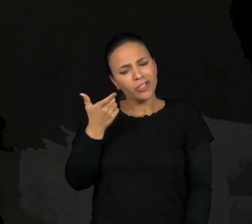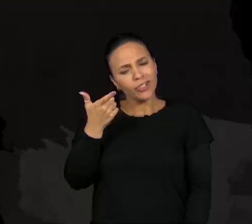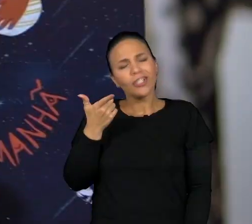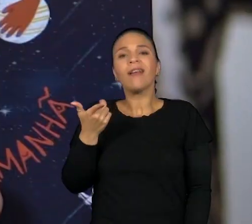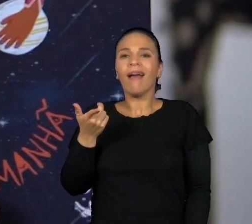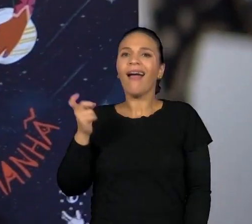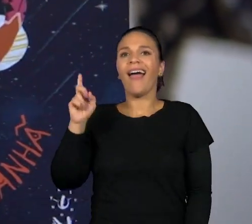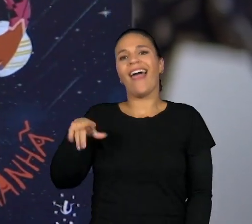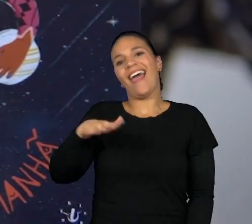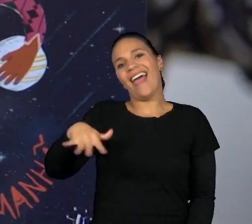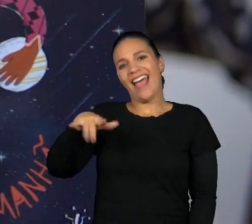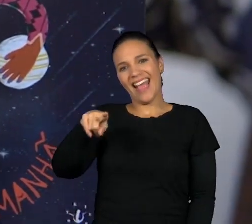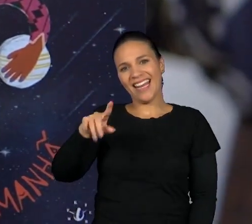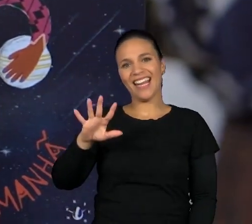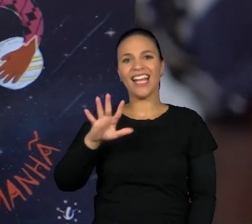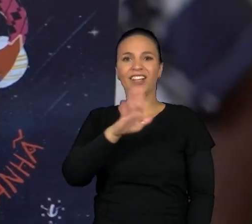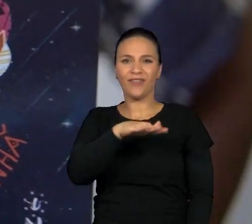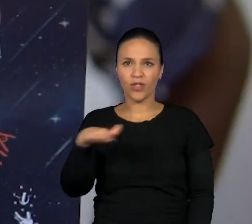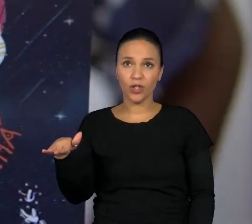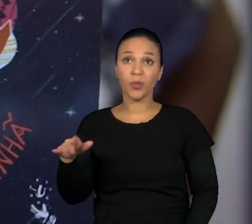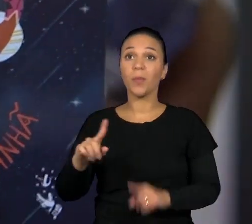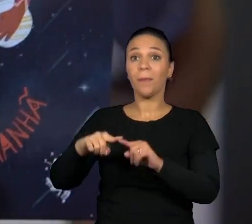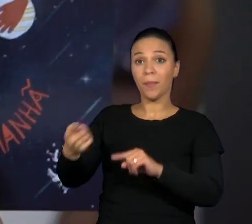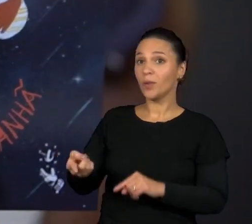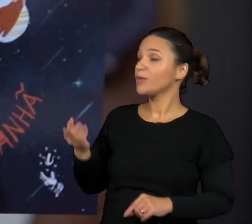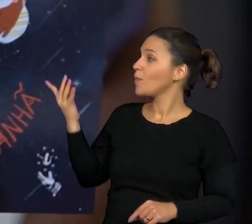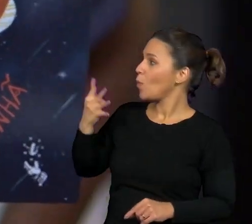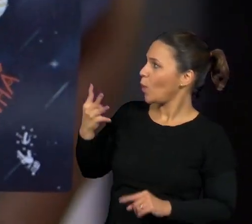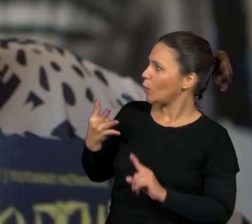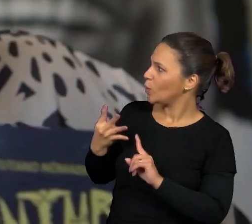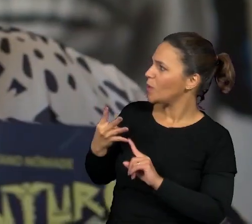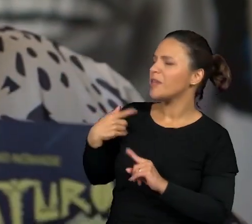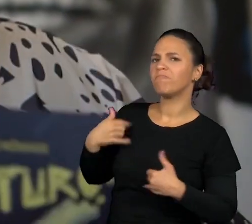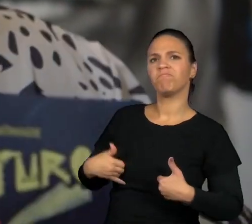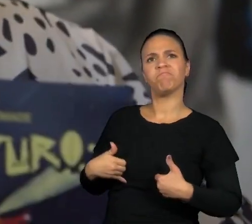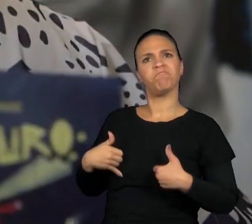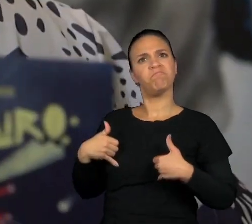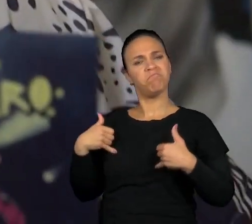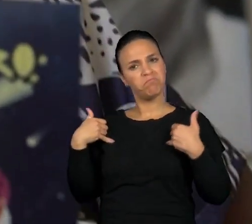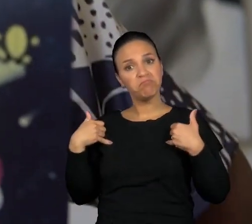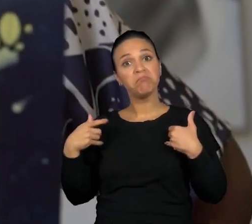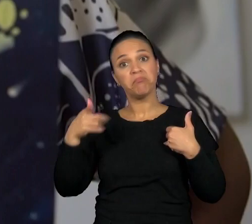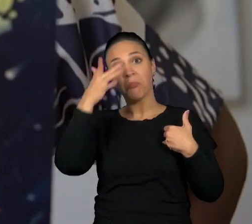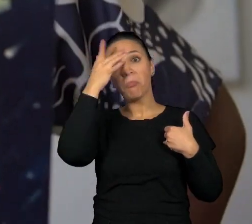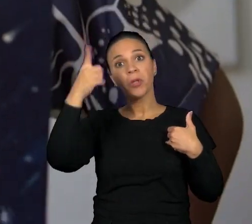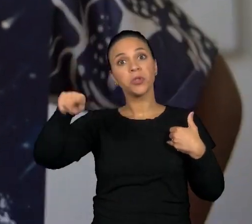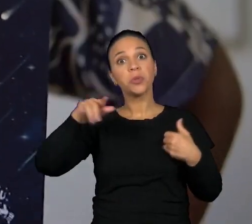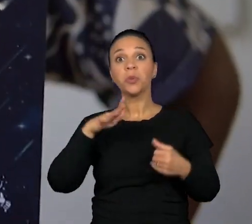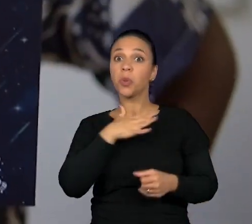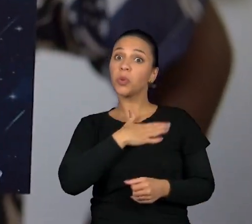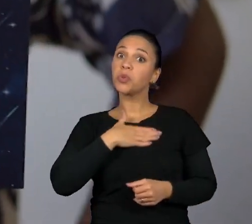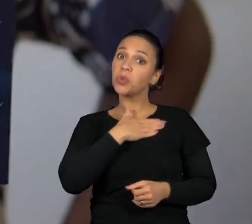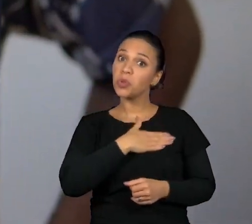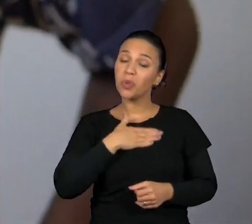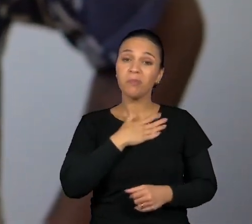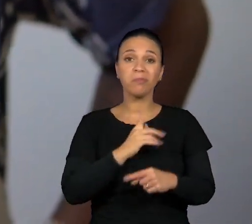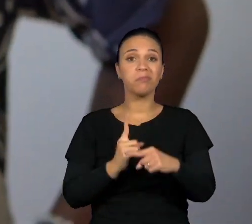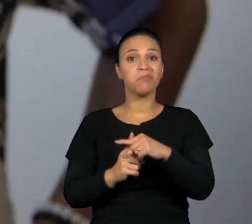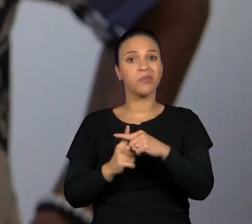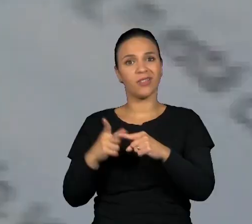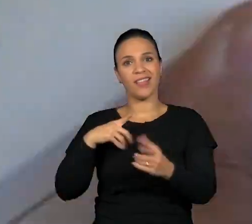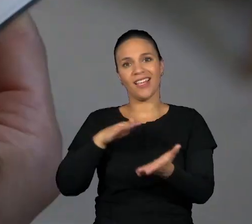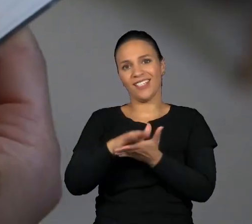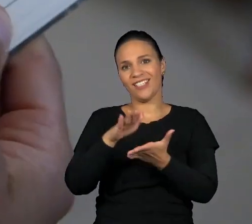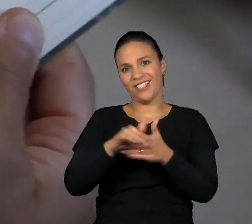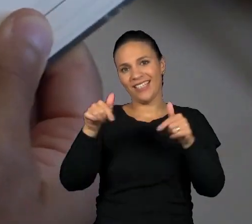4º livro é o Afrofuturo Ancestral do Amanhã, um livro que me traz muito orgulho e tenho colhido bastante frutos positivos, que está aqui na editora